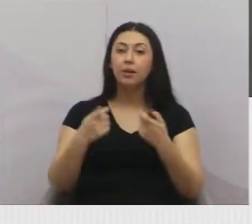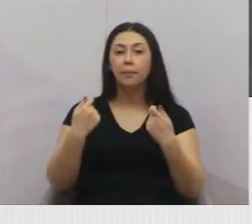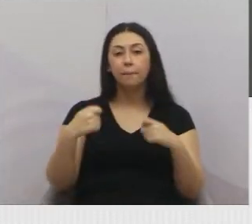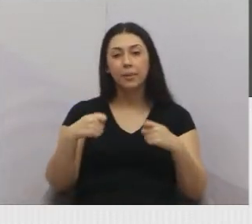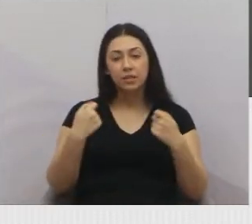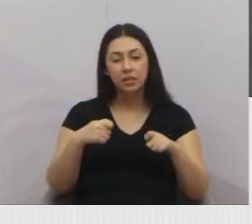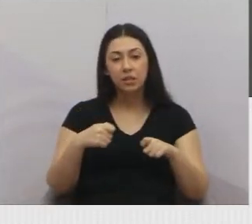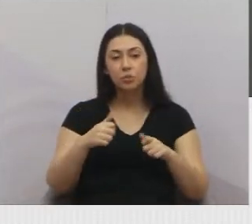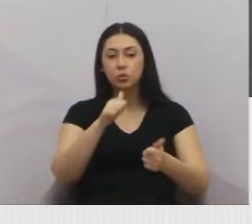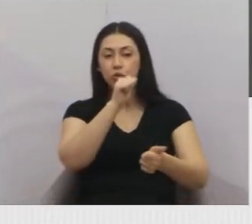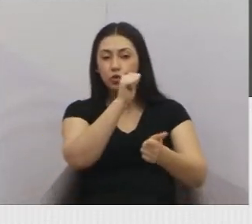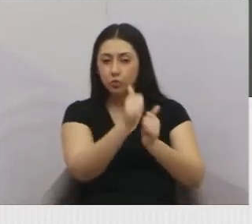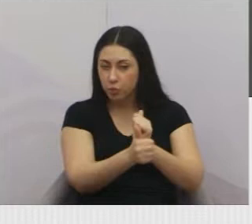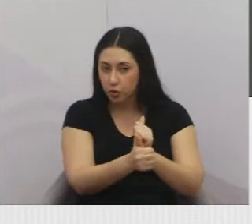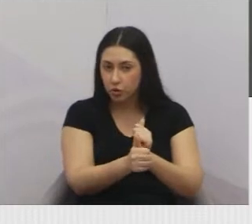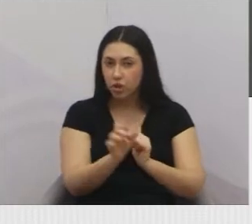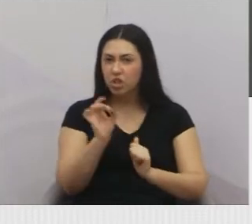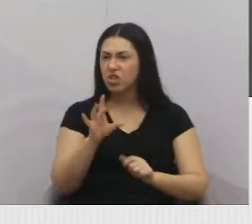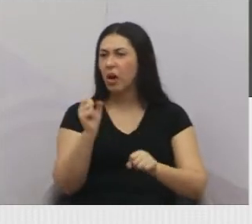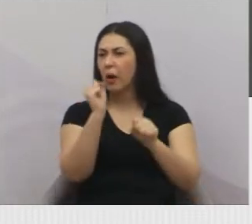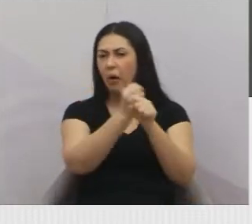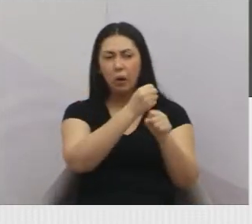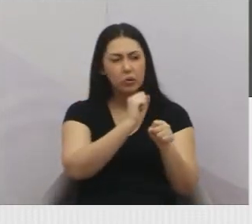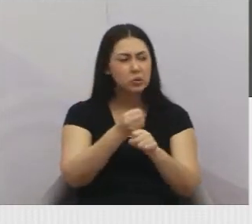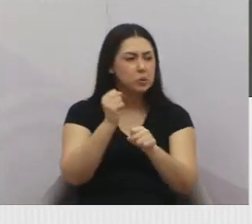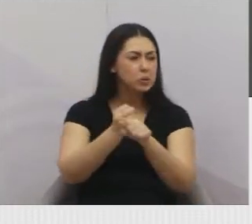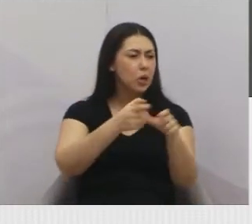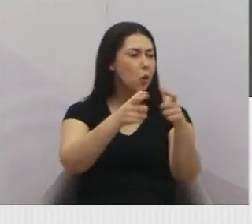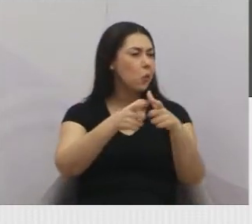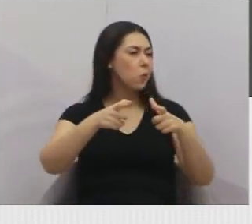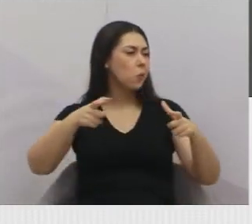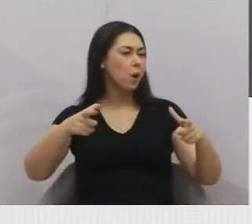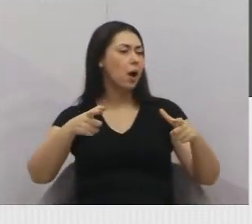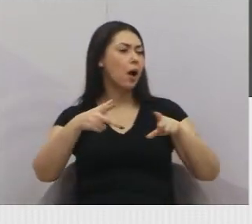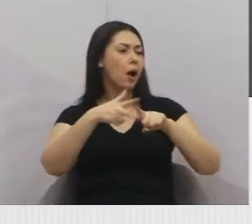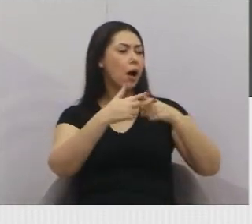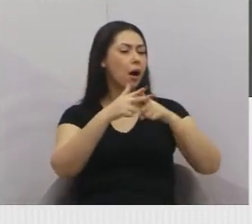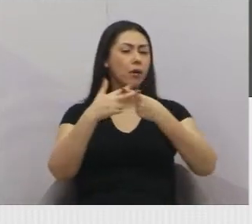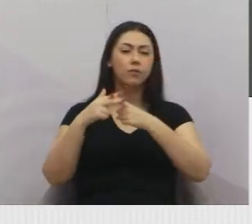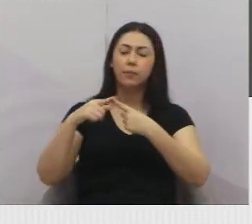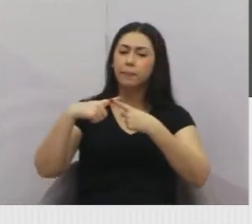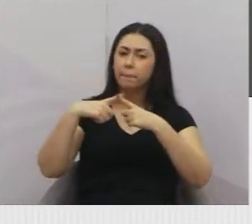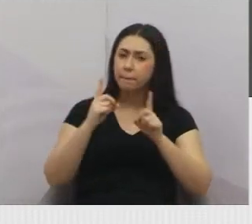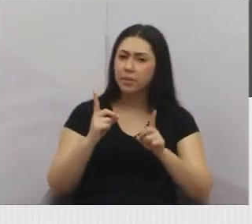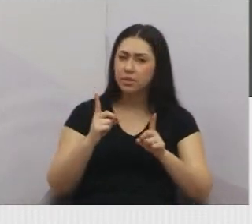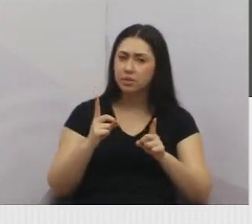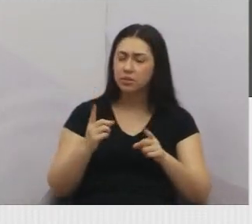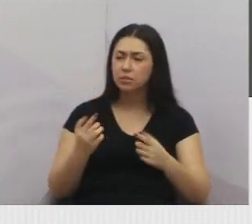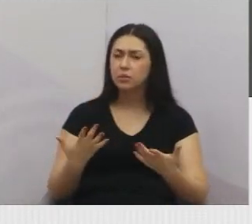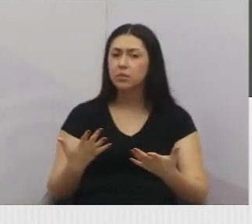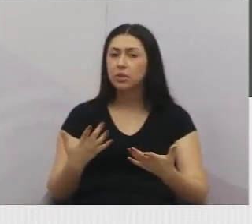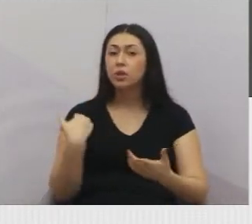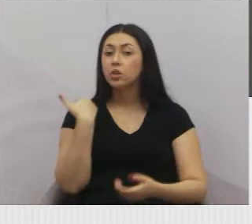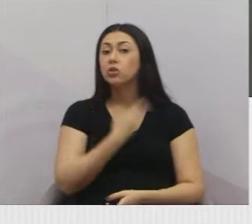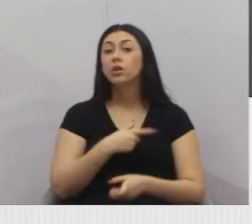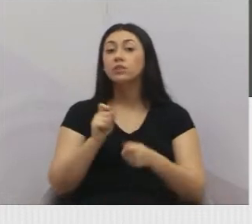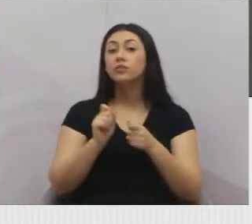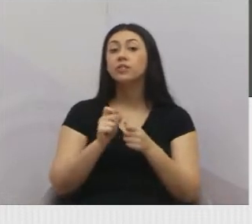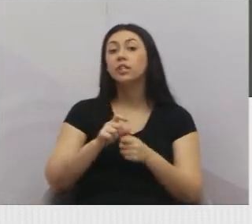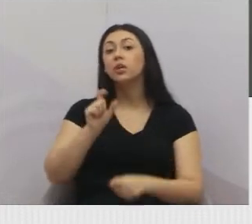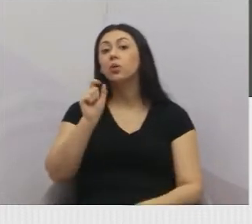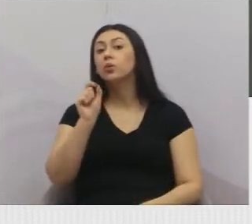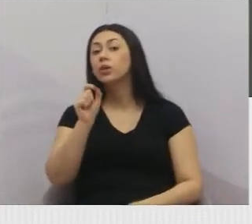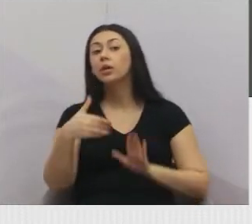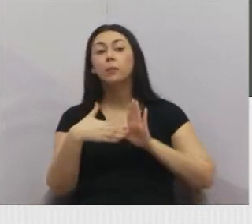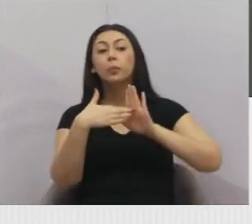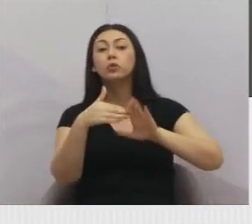no esporte. Eu só vi construção, ampliação, reforma, mas eu não vi o que que nós vamos fazer para os